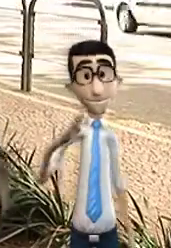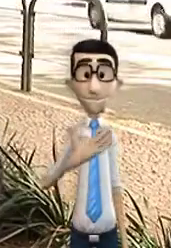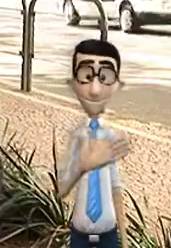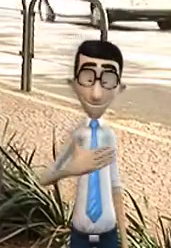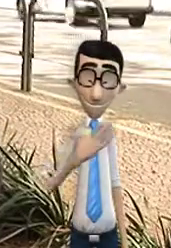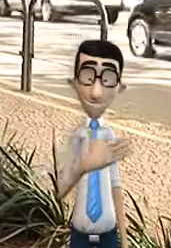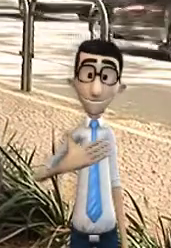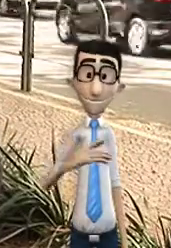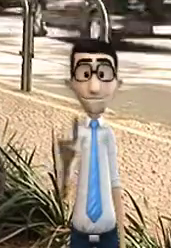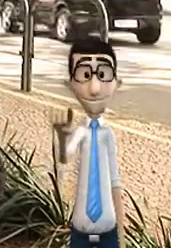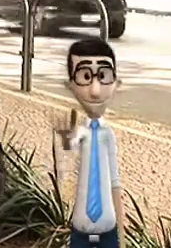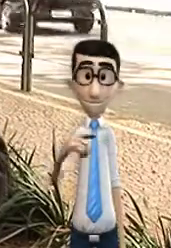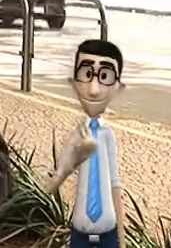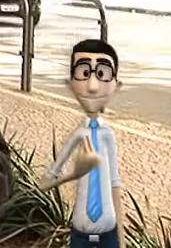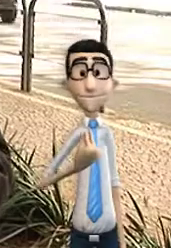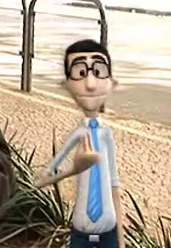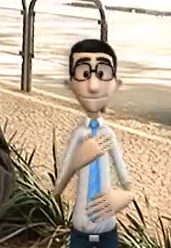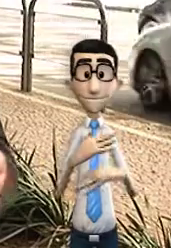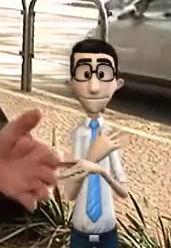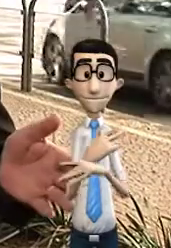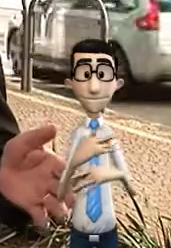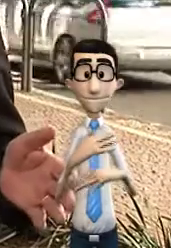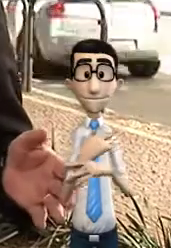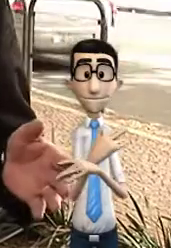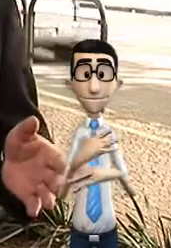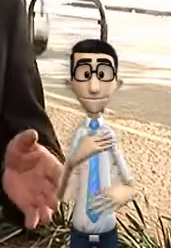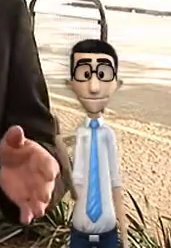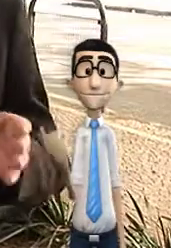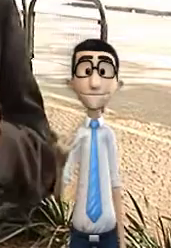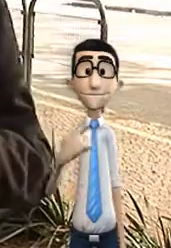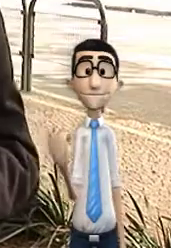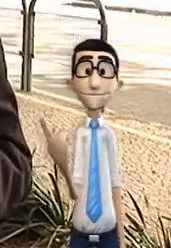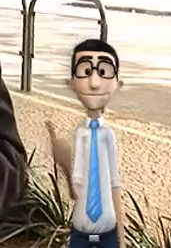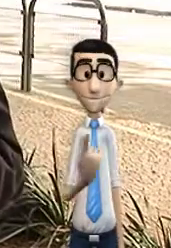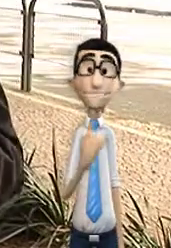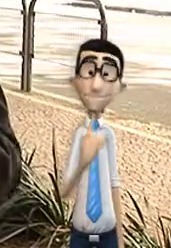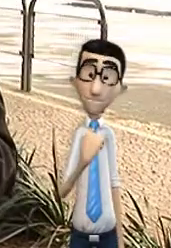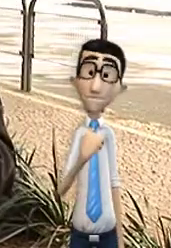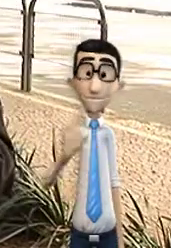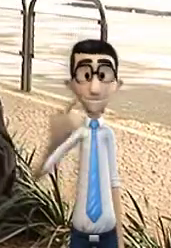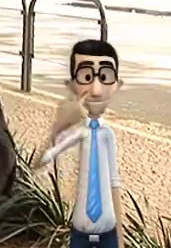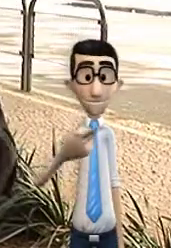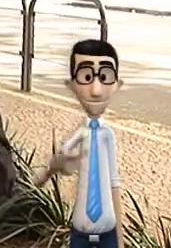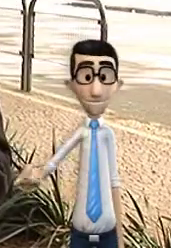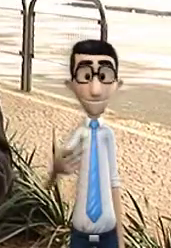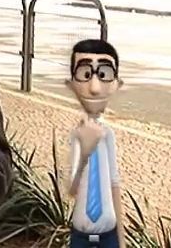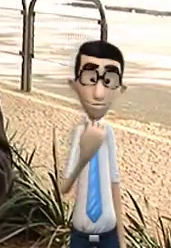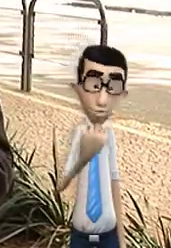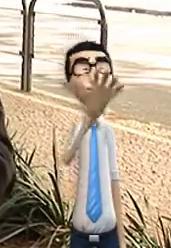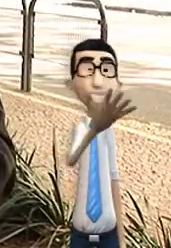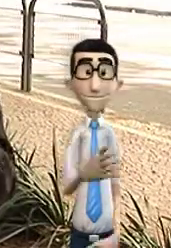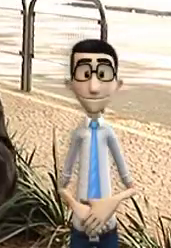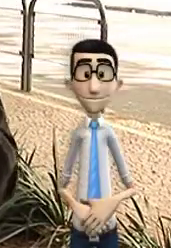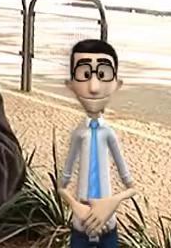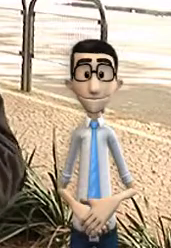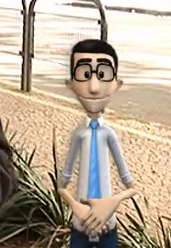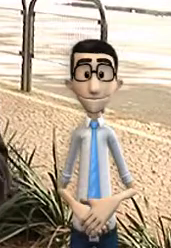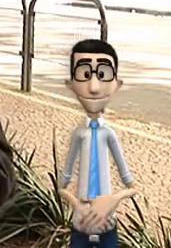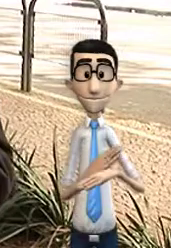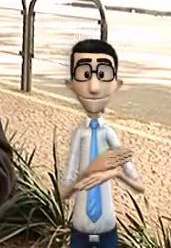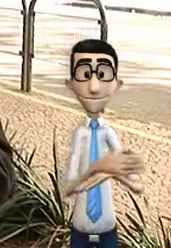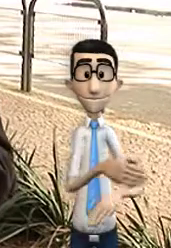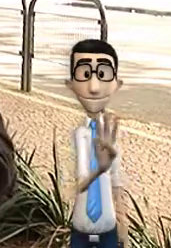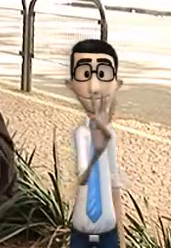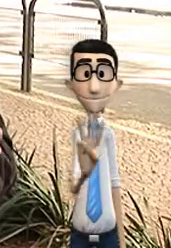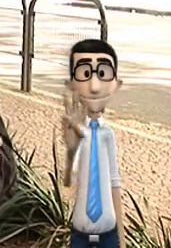Olá, é um prazer tê-lo em nossa cidade. Nós, do São Paulo Convention and Visitors Bureau, desejamos que a sua estada aqui em São Paulo seja tudo de